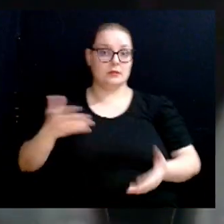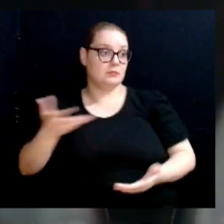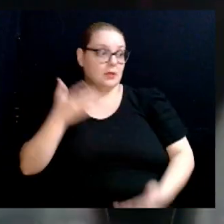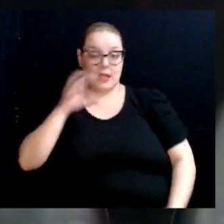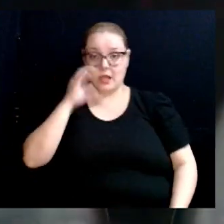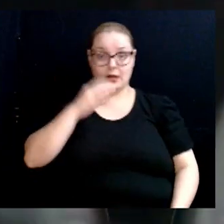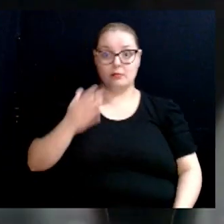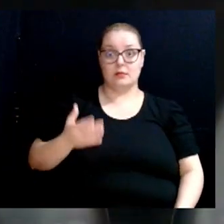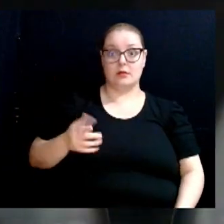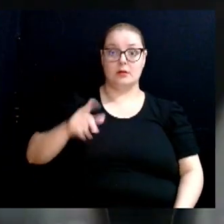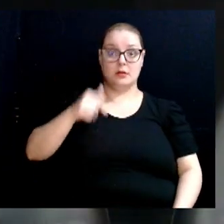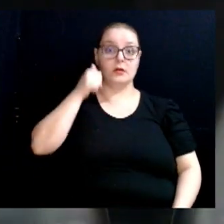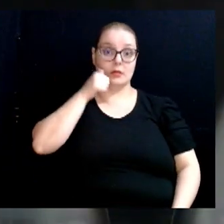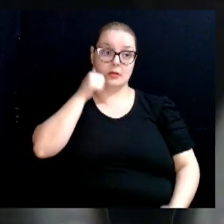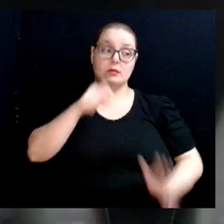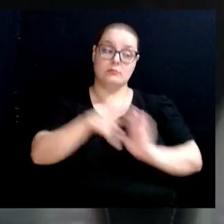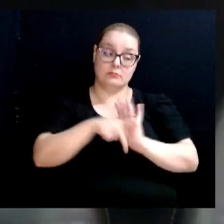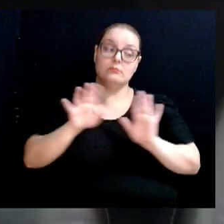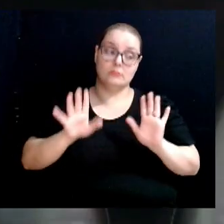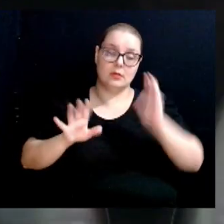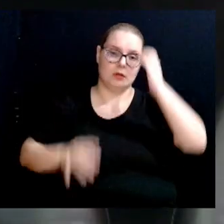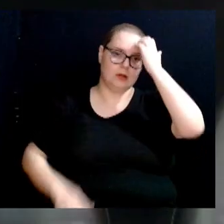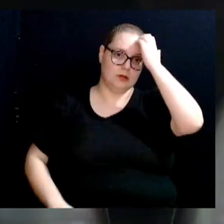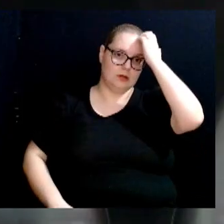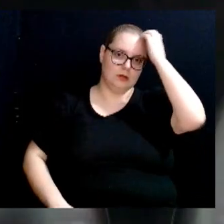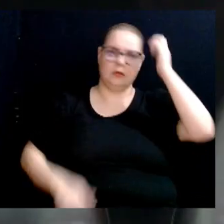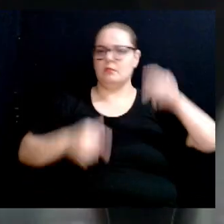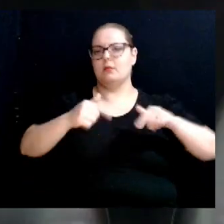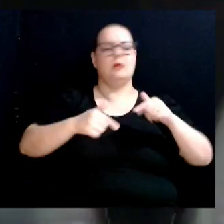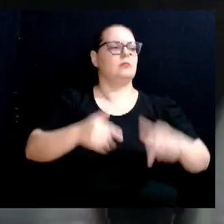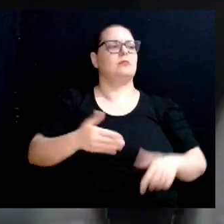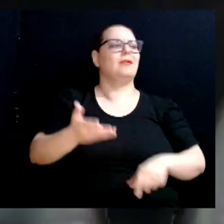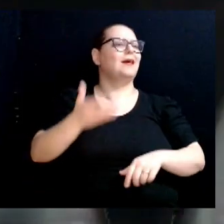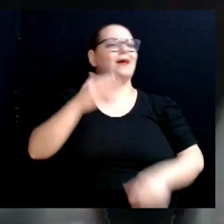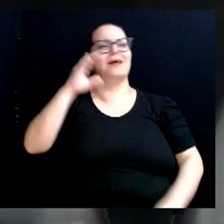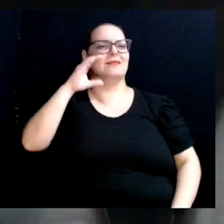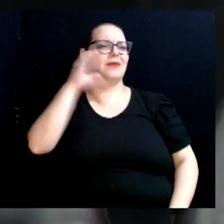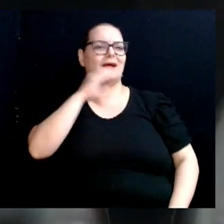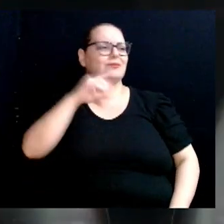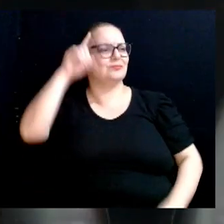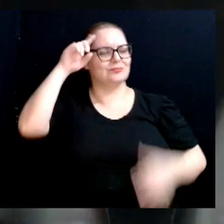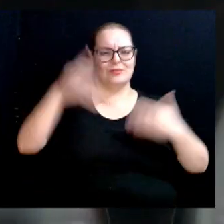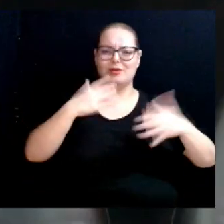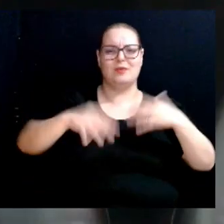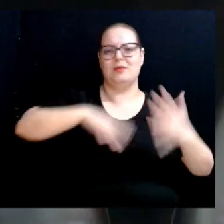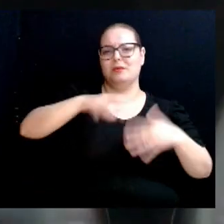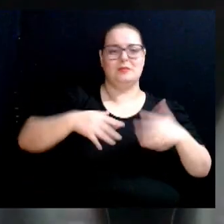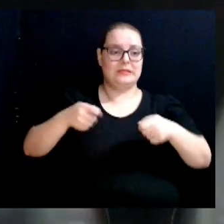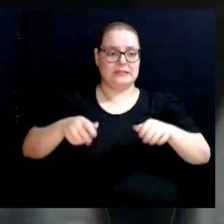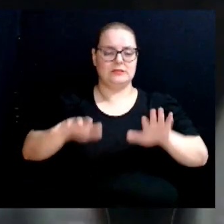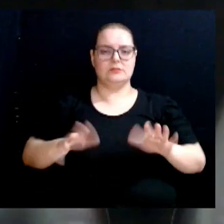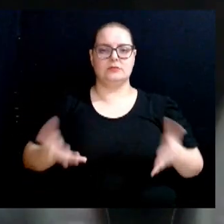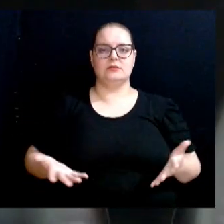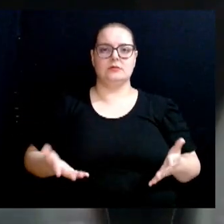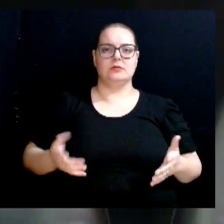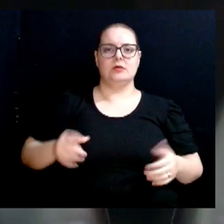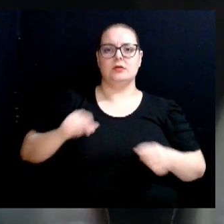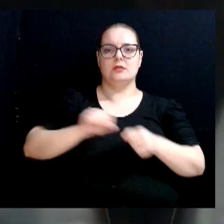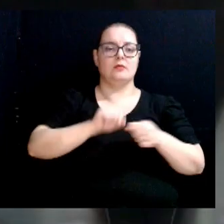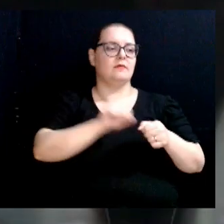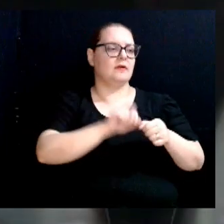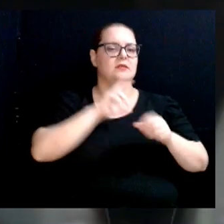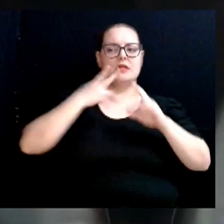viu? Né? A gente já está lá trabalhando com a praticidade do dia a dia, a rotina da gente está muito bem instalada, então a gente faz, resolve,